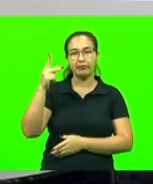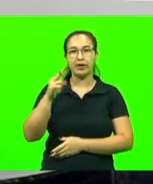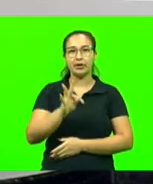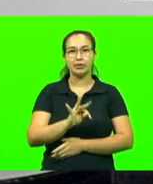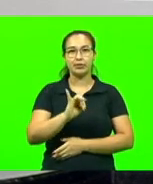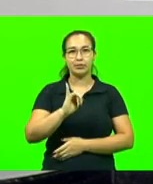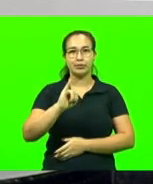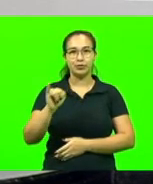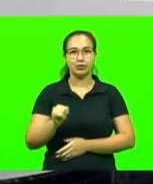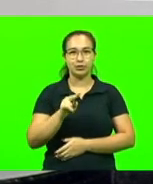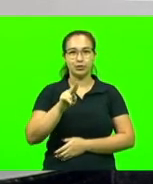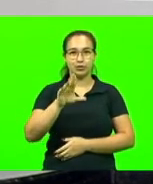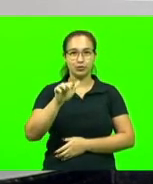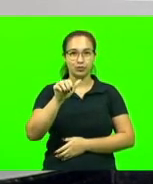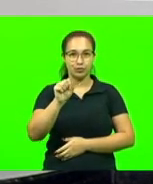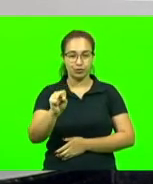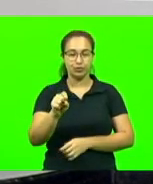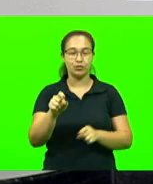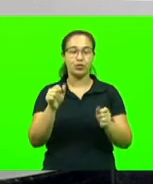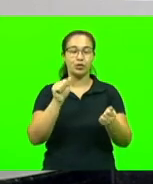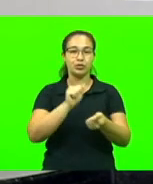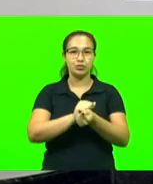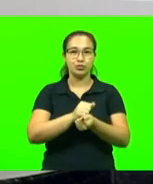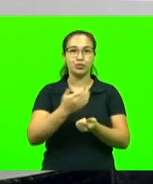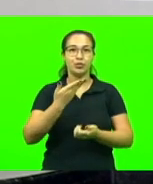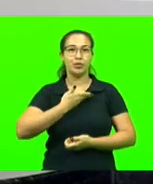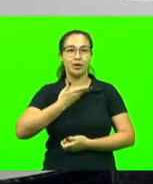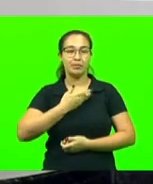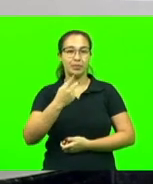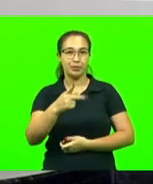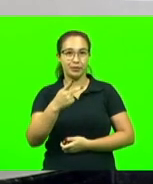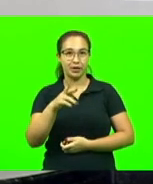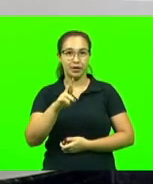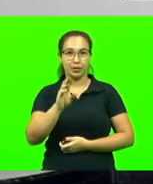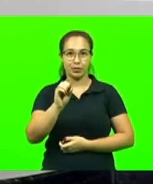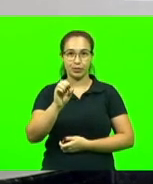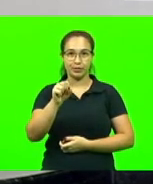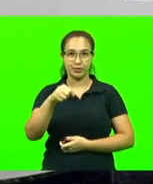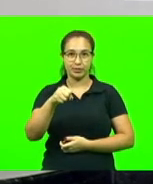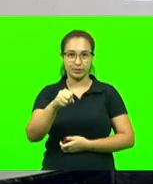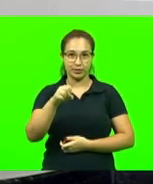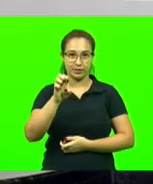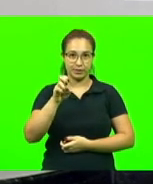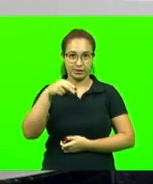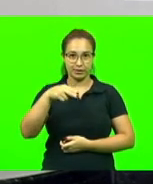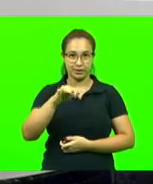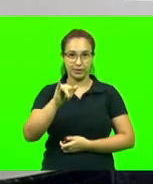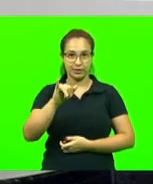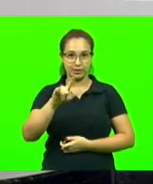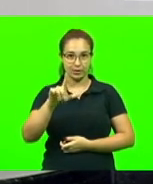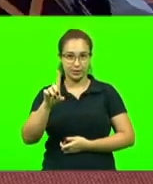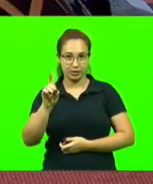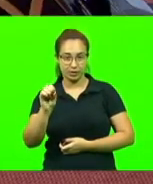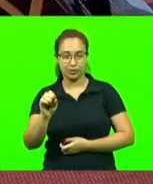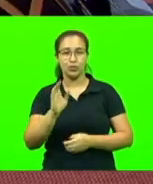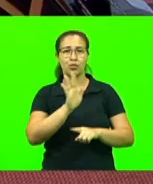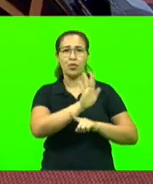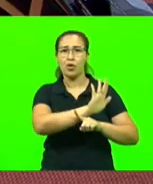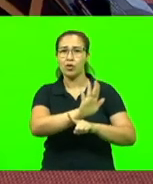aqui ao lado do seu grande amigo Rosenildo, o homem que o ajuda com maestria a